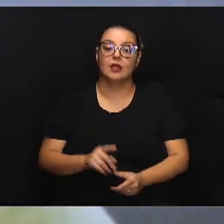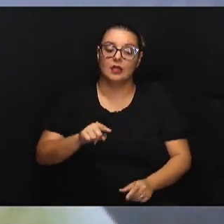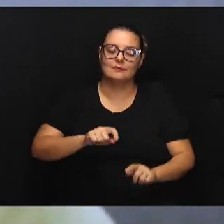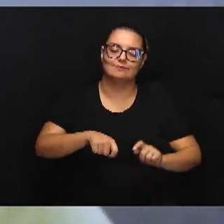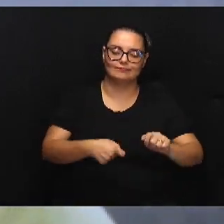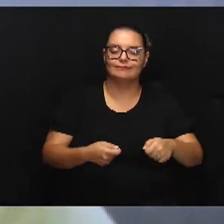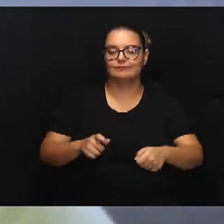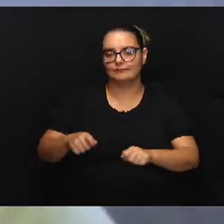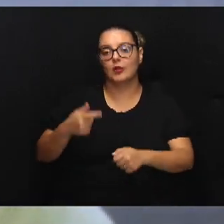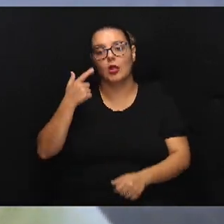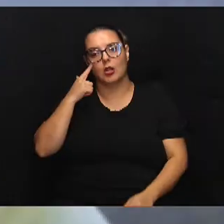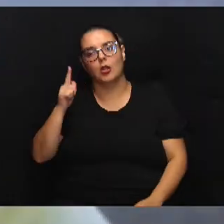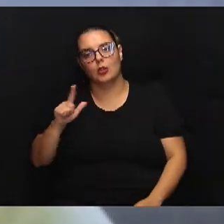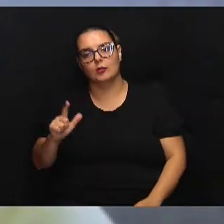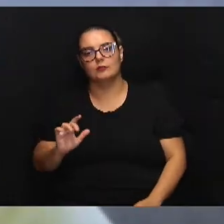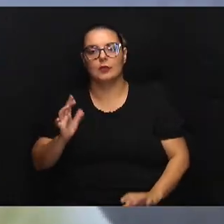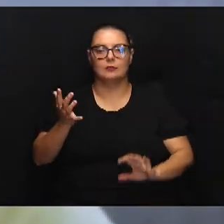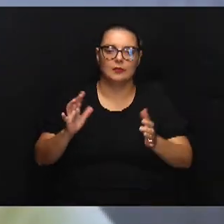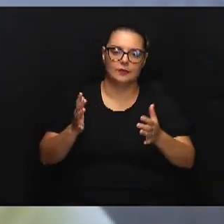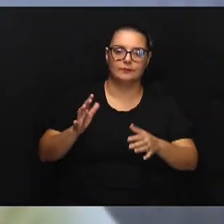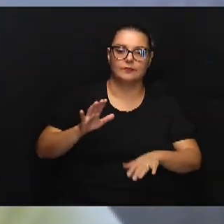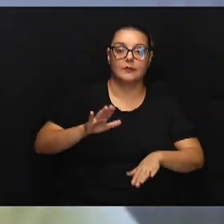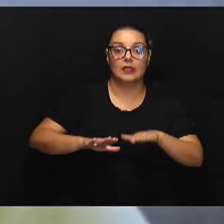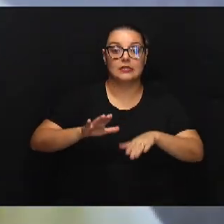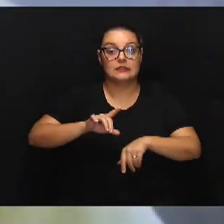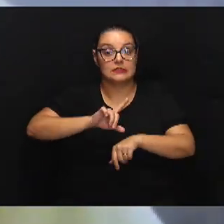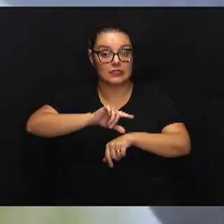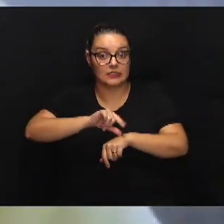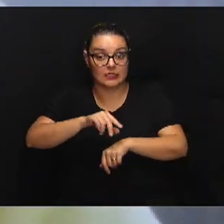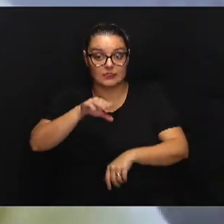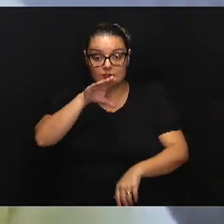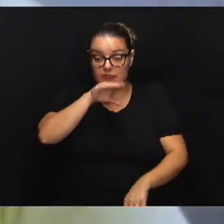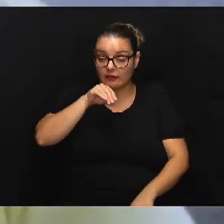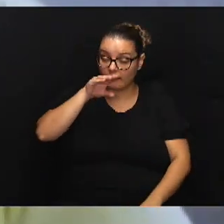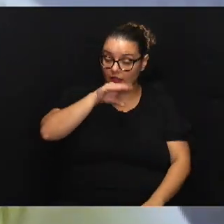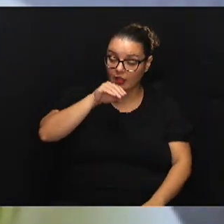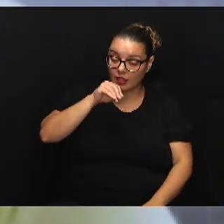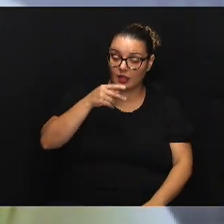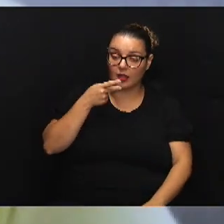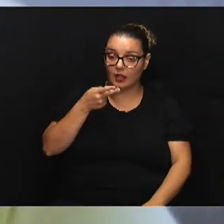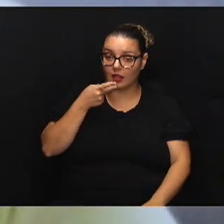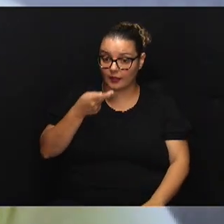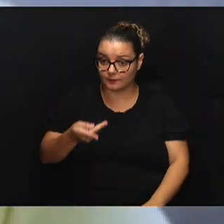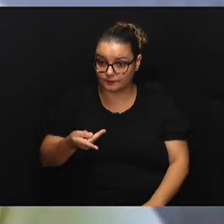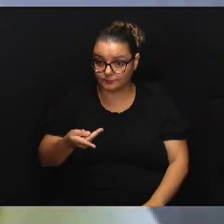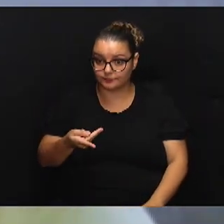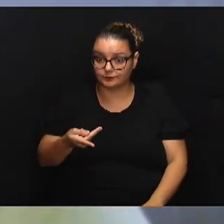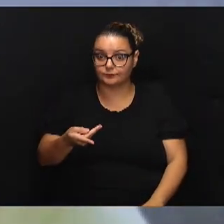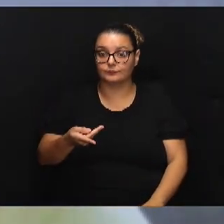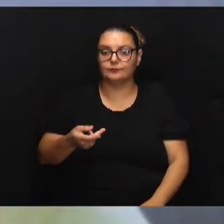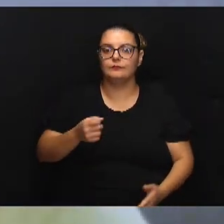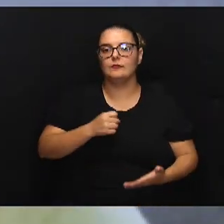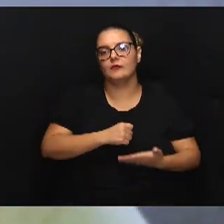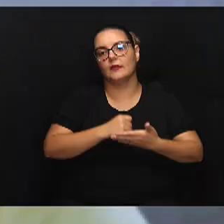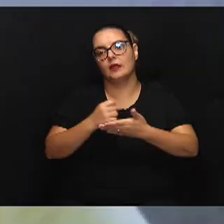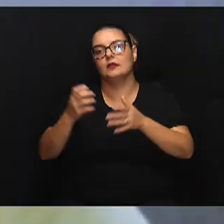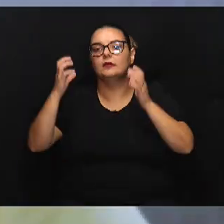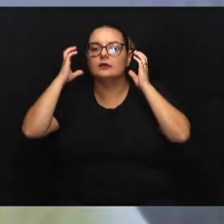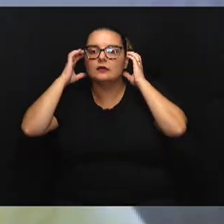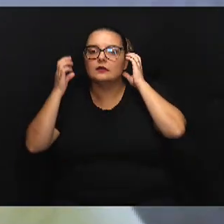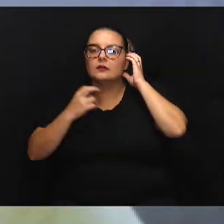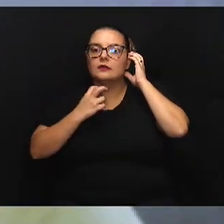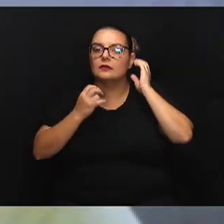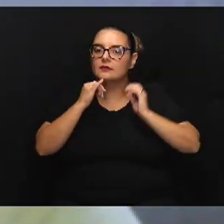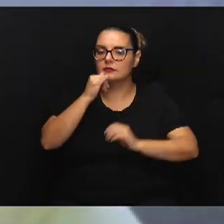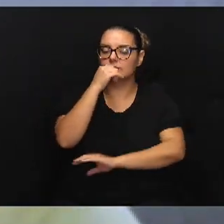que, logicamente, aparecem. Às vezes, atraso na fala, né? E daí, quando atraso na fala, leva para a fono. E a fono diz